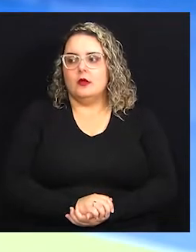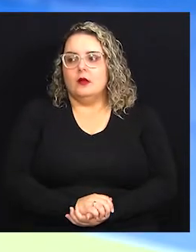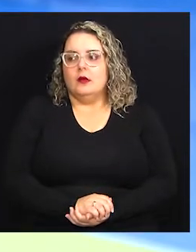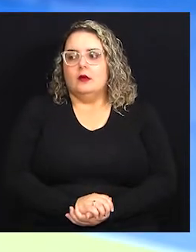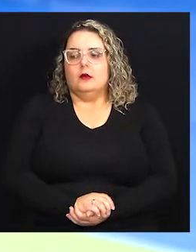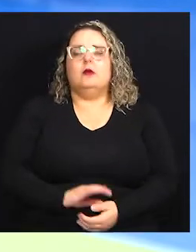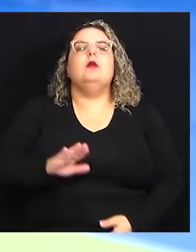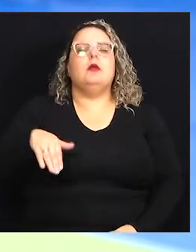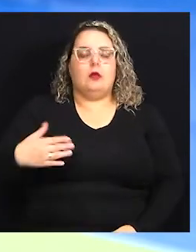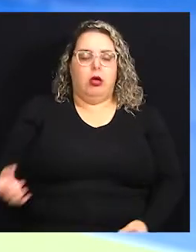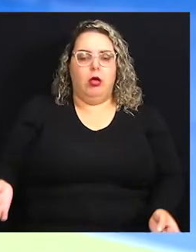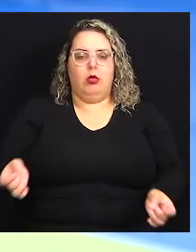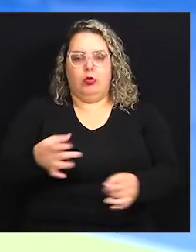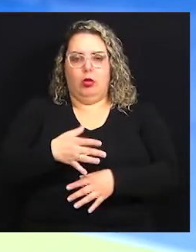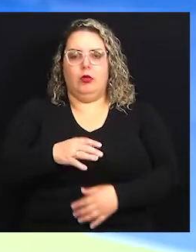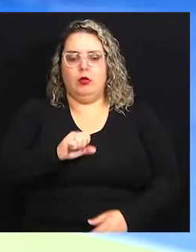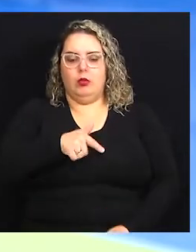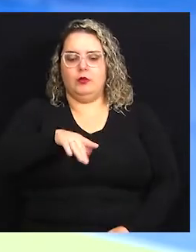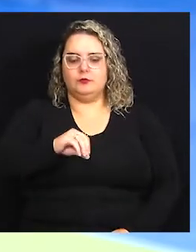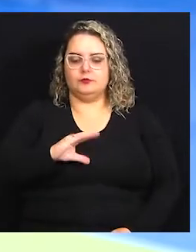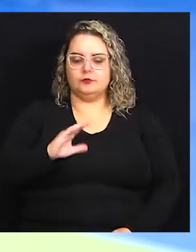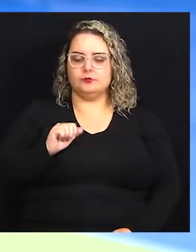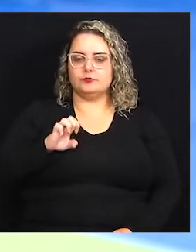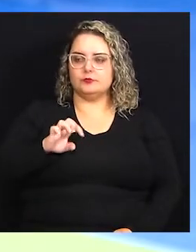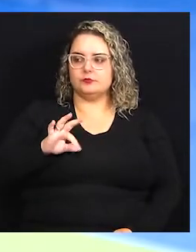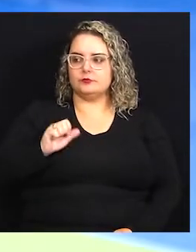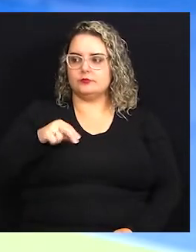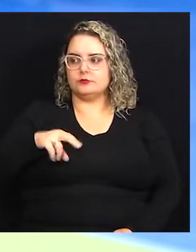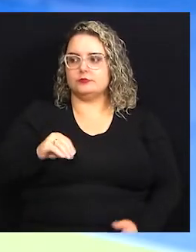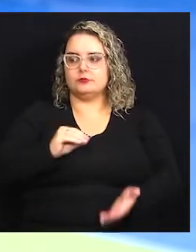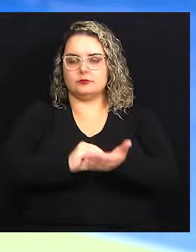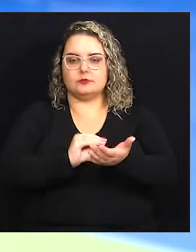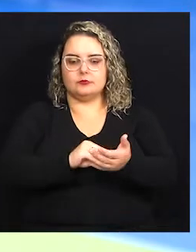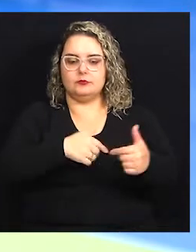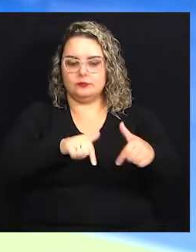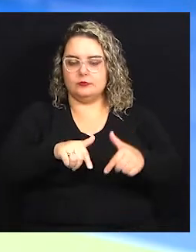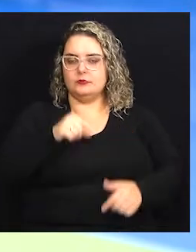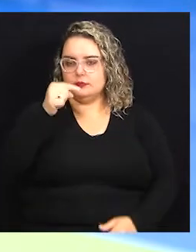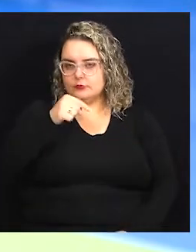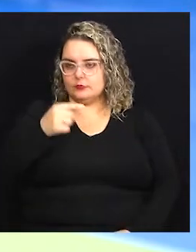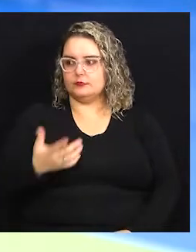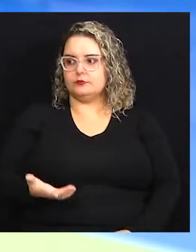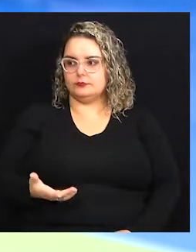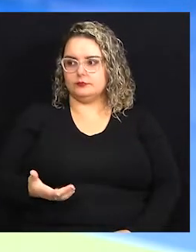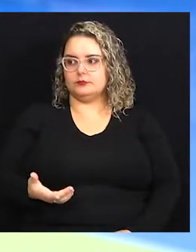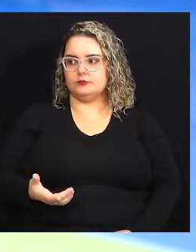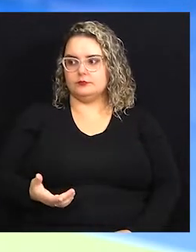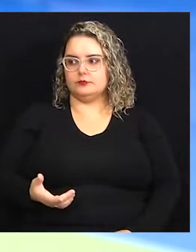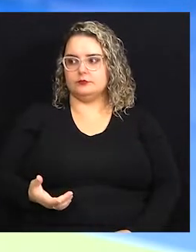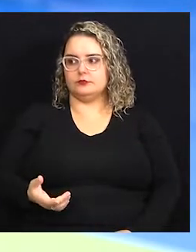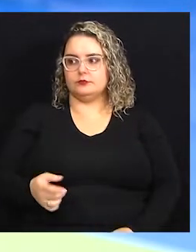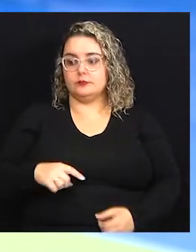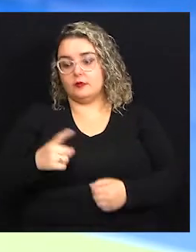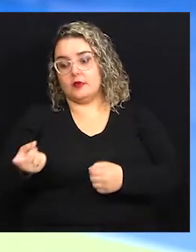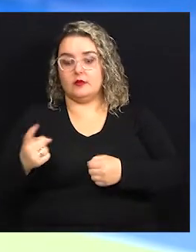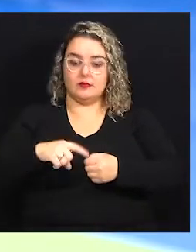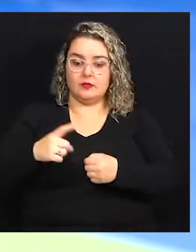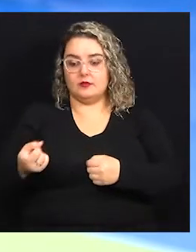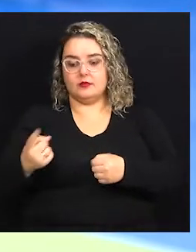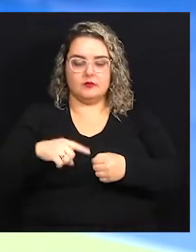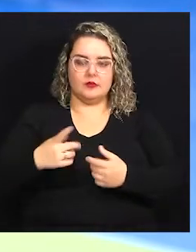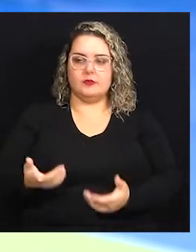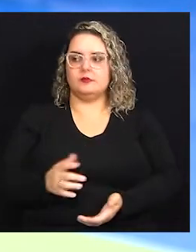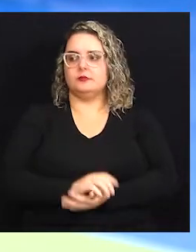São Caetano lá, né, eu já fui para o último trabalho em São Caetano, o mundo ele vai e volta, né?